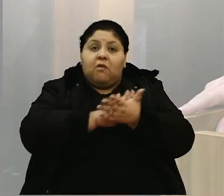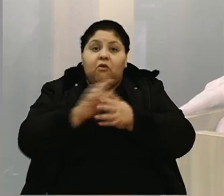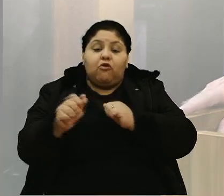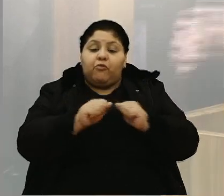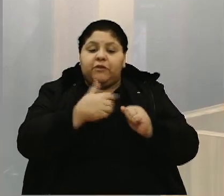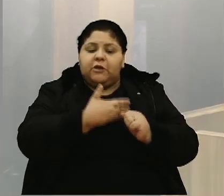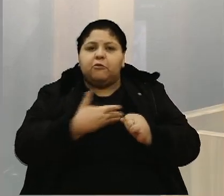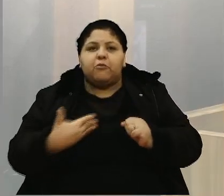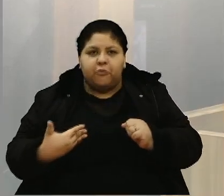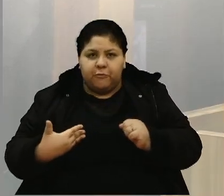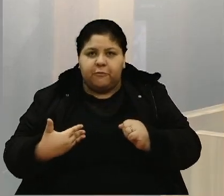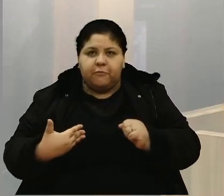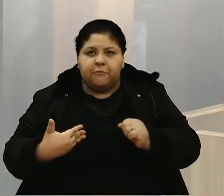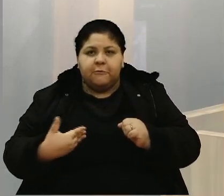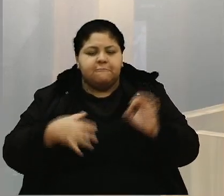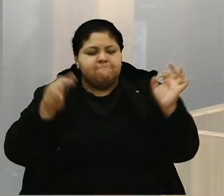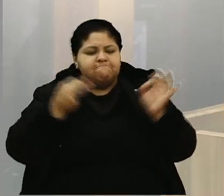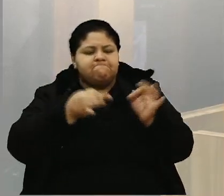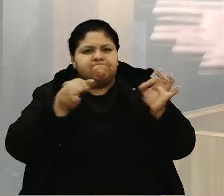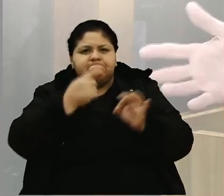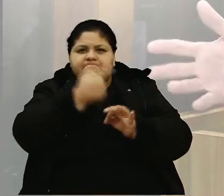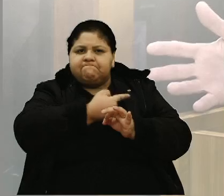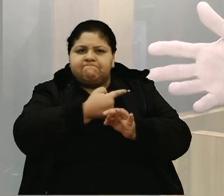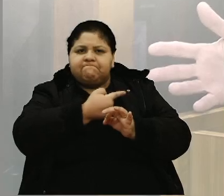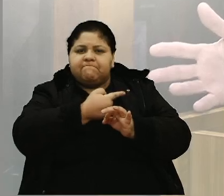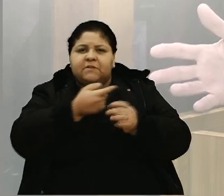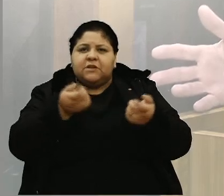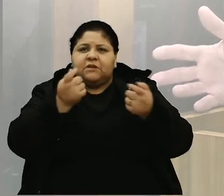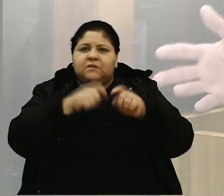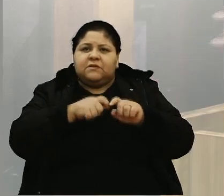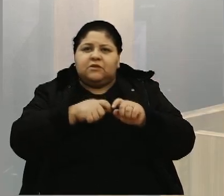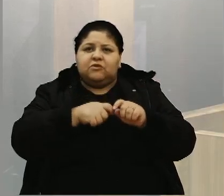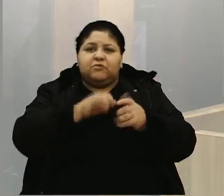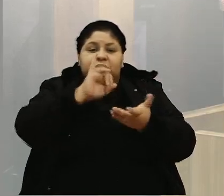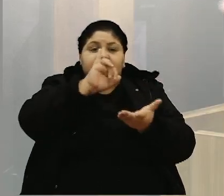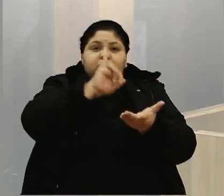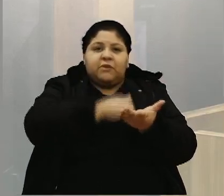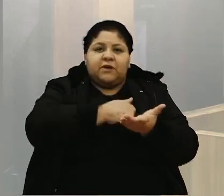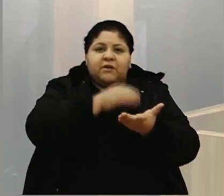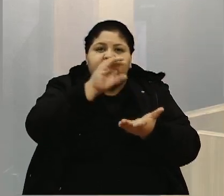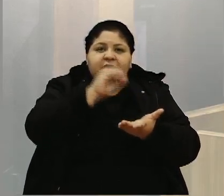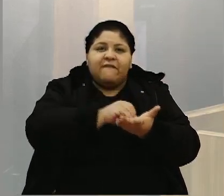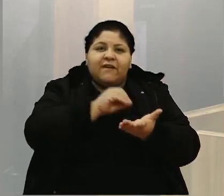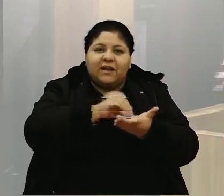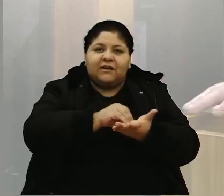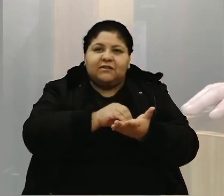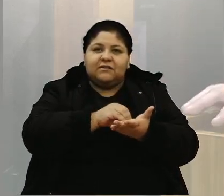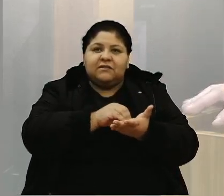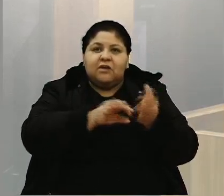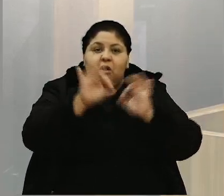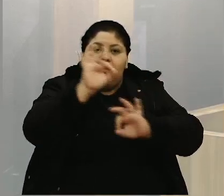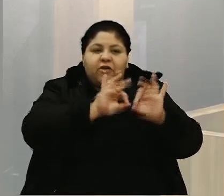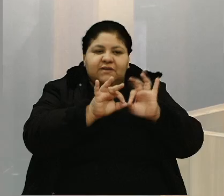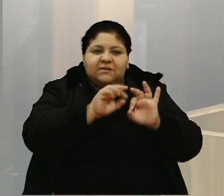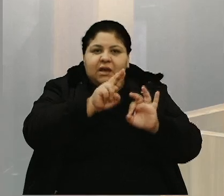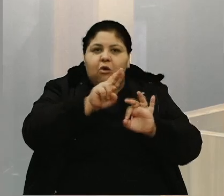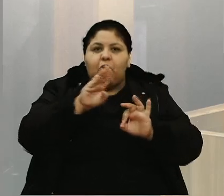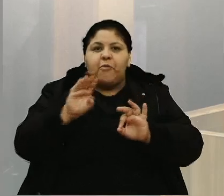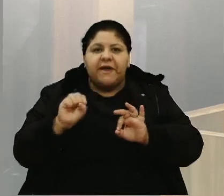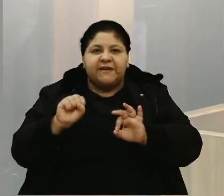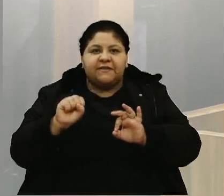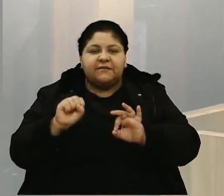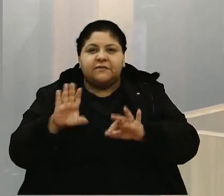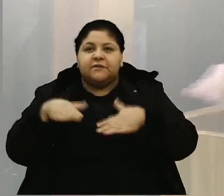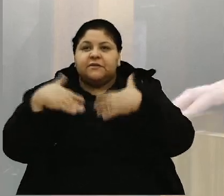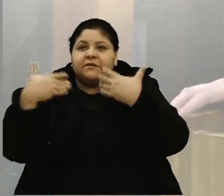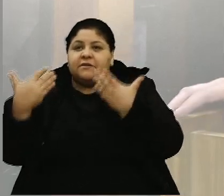público. Isso aí é maravilhoso, porque não precisa pegar os impostos que estão faltando para diversas áreas para reformar a UBS. Então,